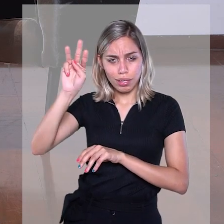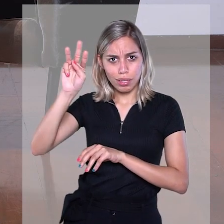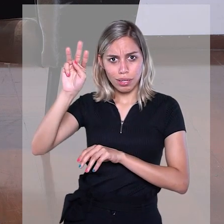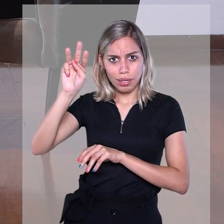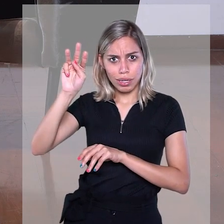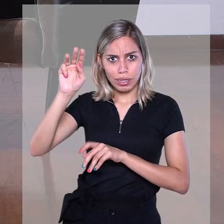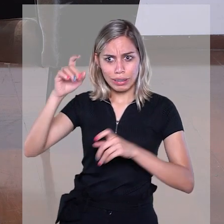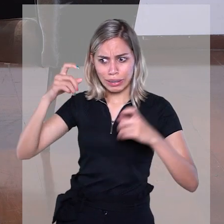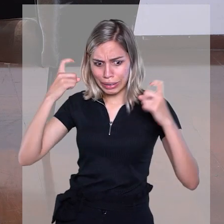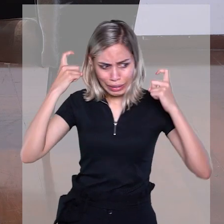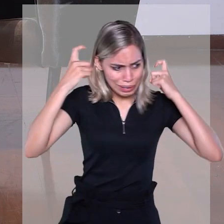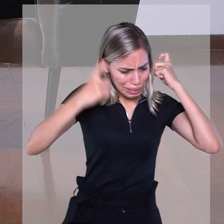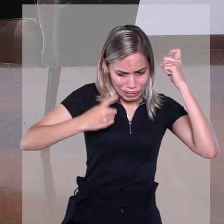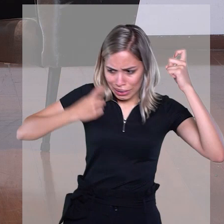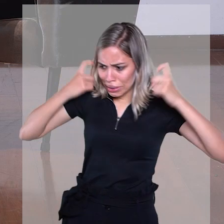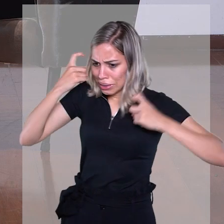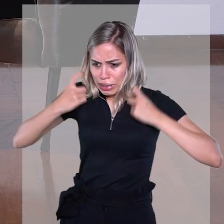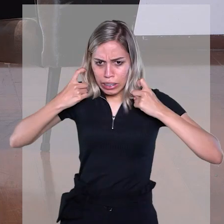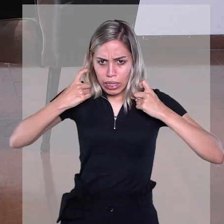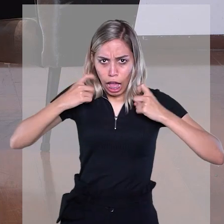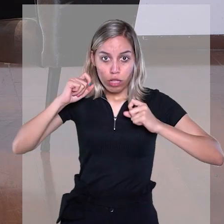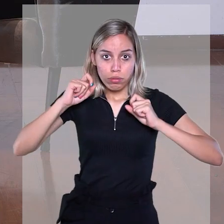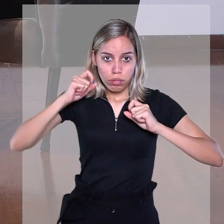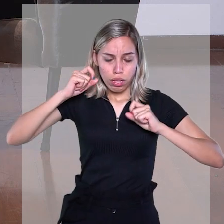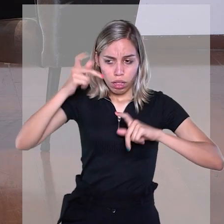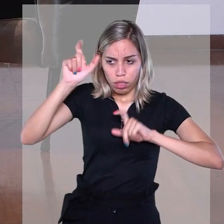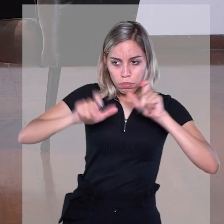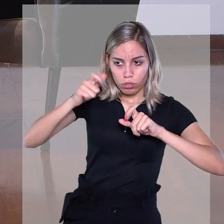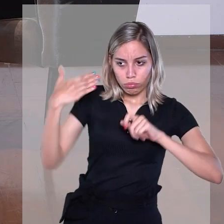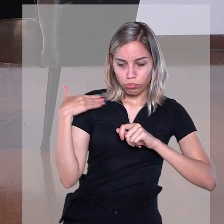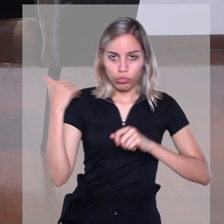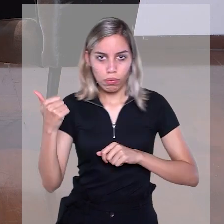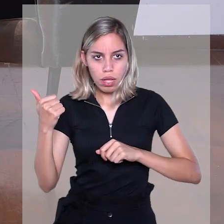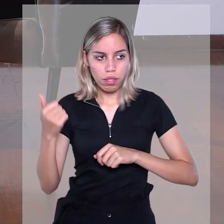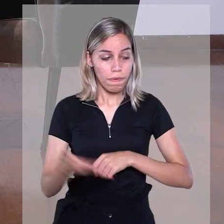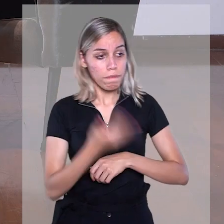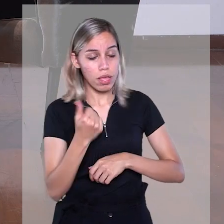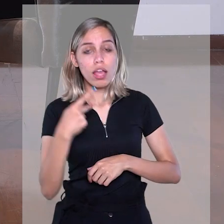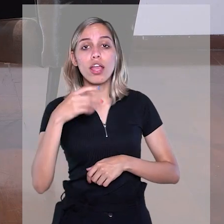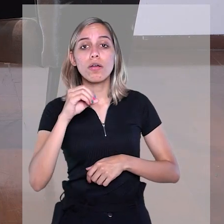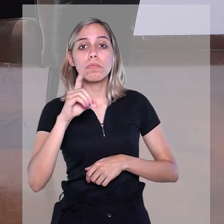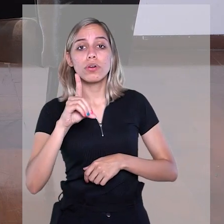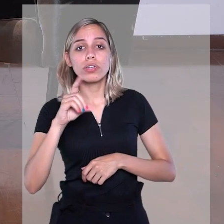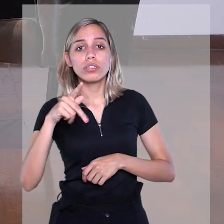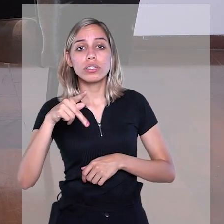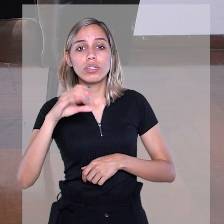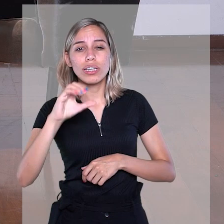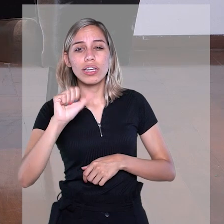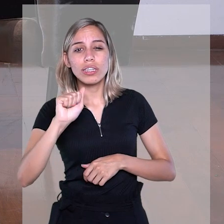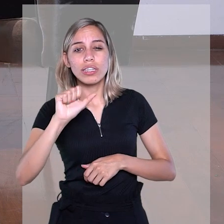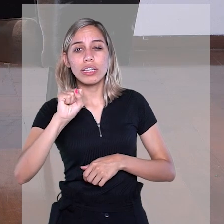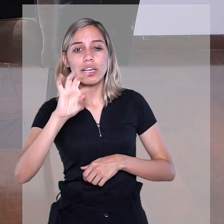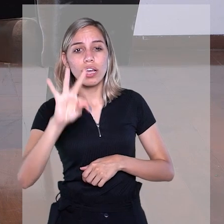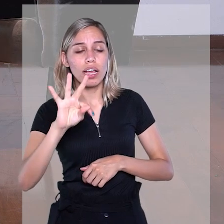podcast, para fazer vídeo poema, fazer vídeo performance. Para aí que você já está nela. Eu estou nisso há 20 anos, eu já sabia que.